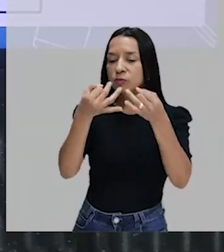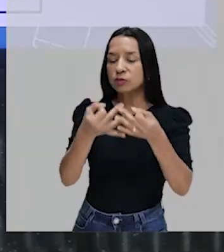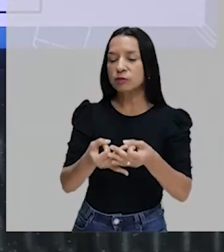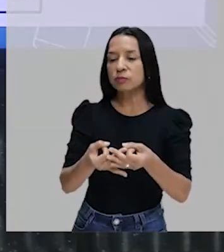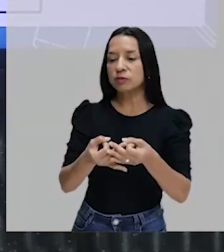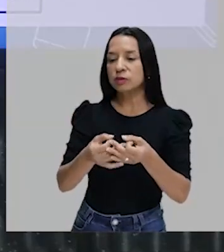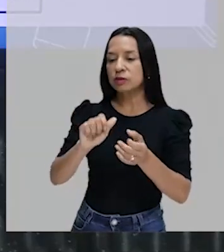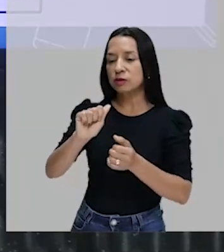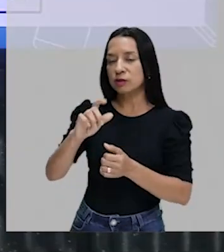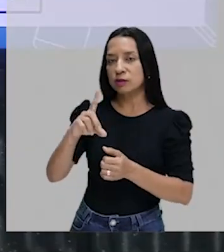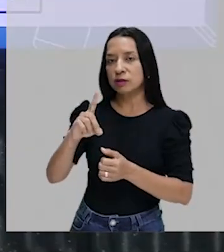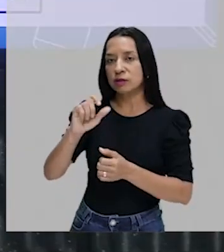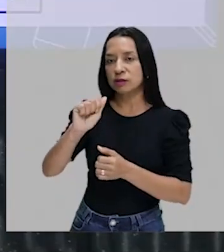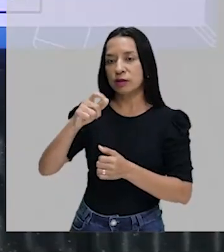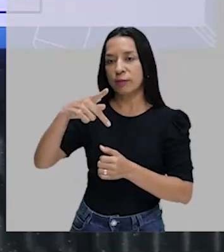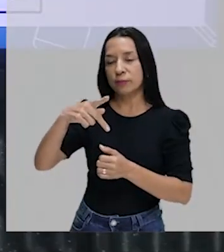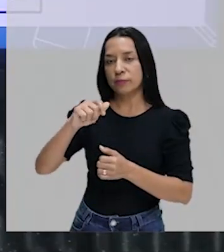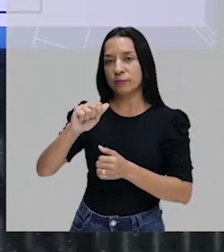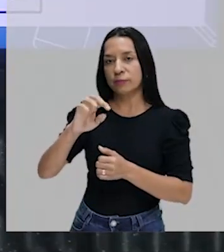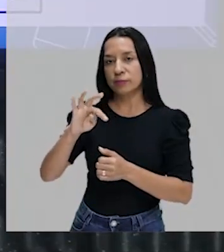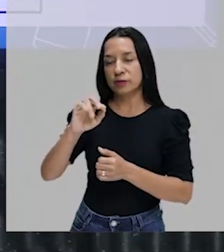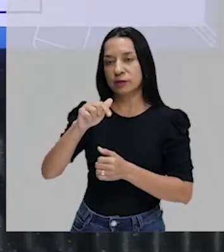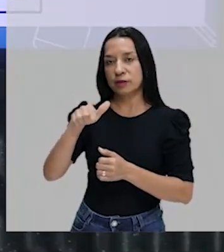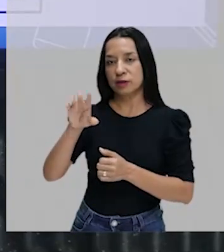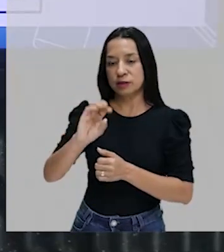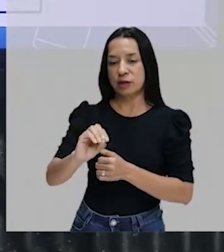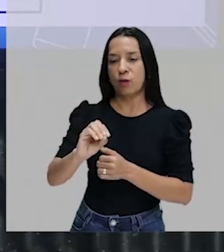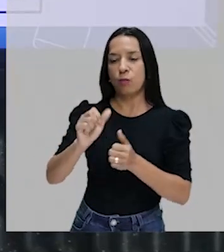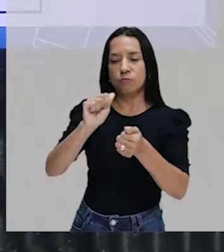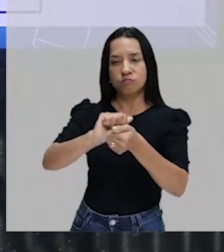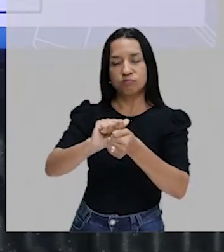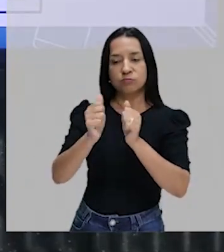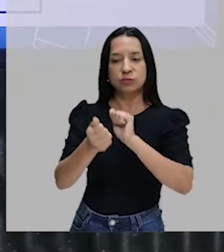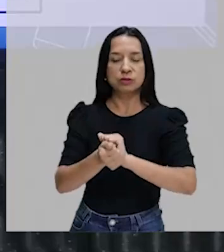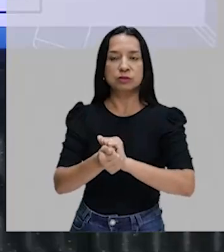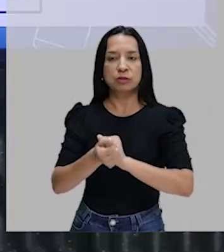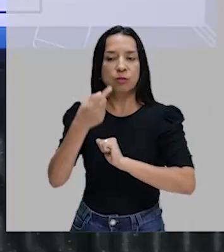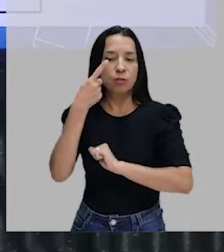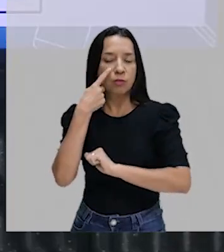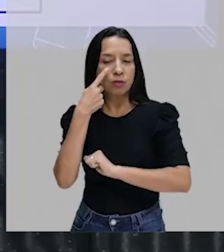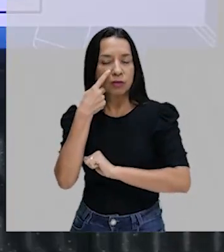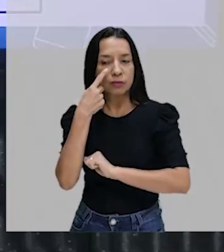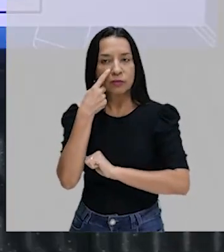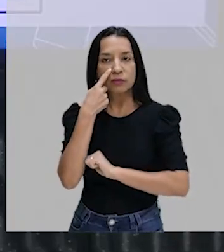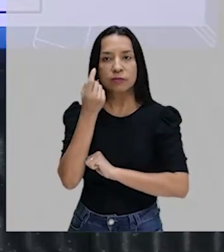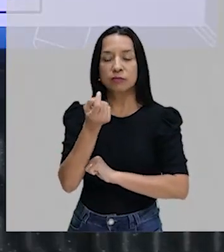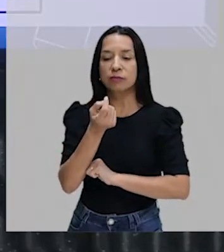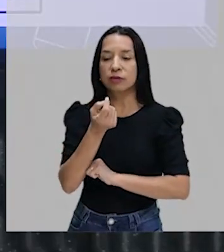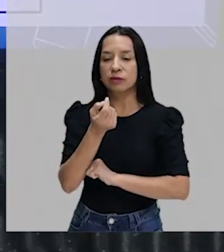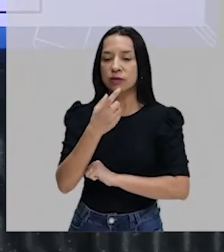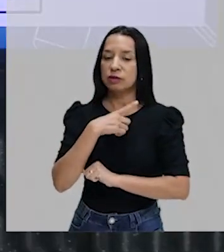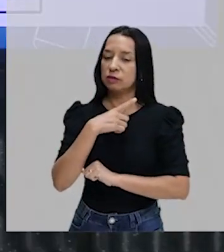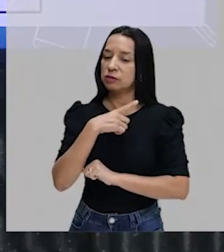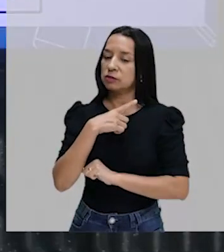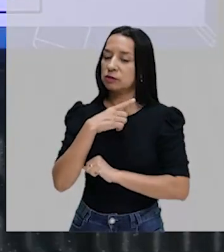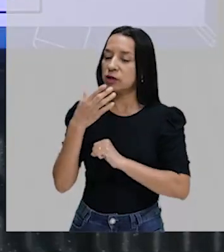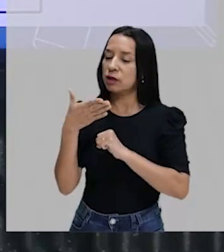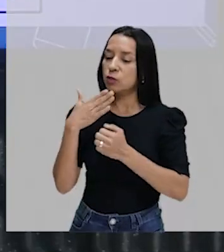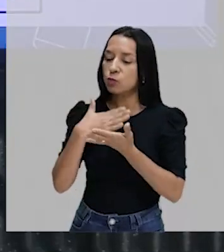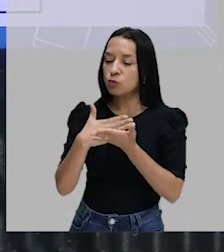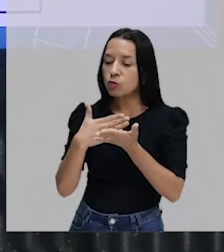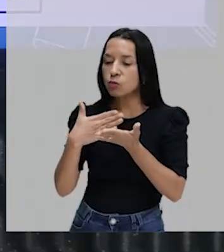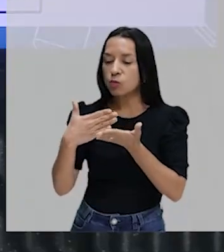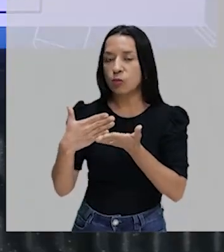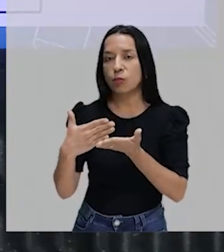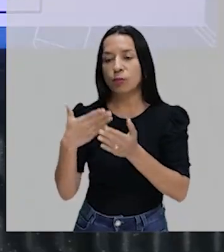estivermos estudando os princípios mais lá na frente, vocês irão ver que existe um princípio da adaptação.